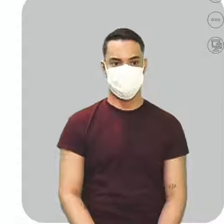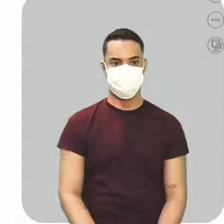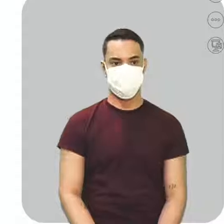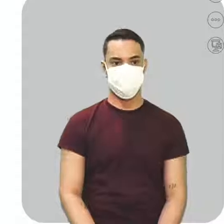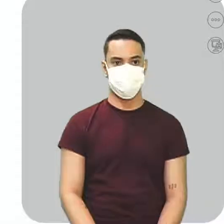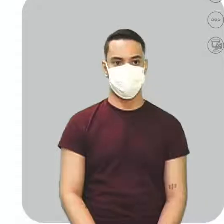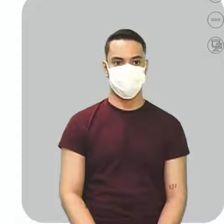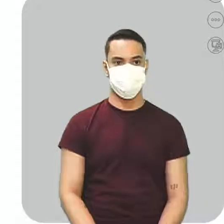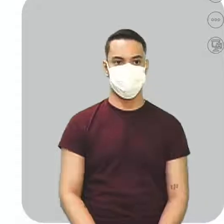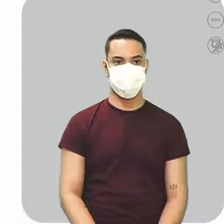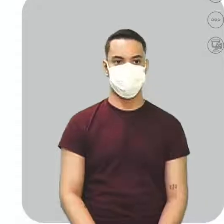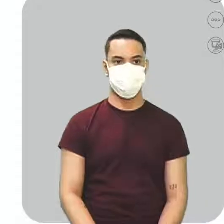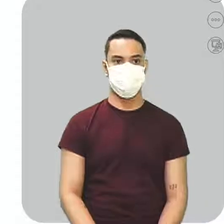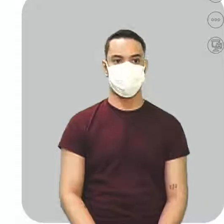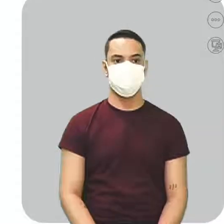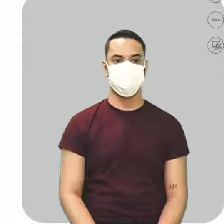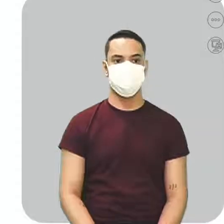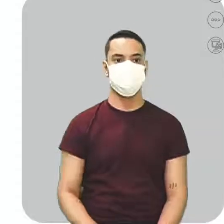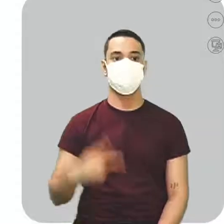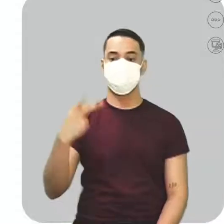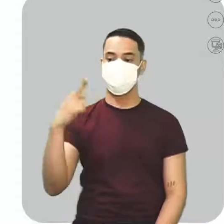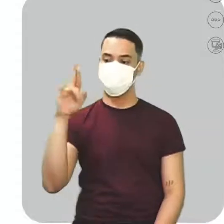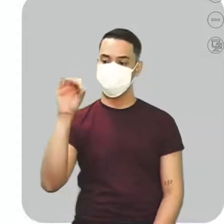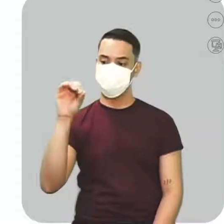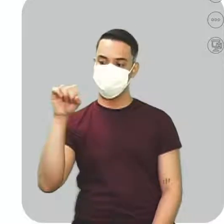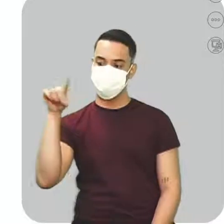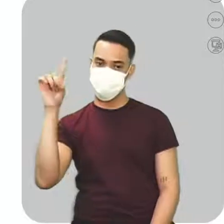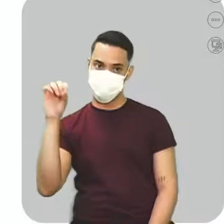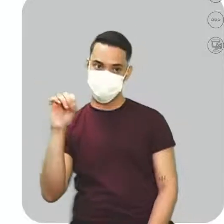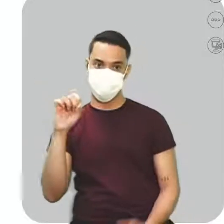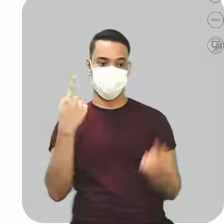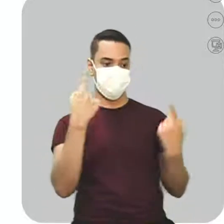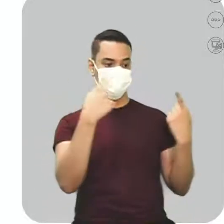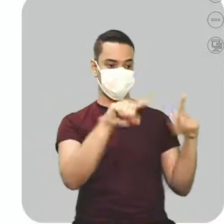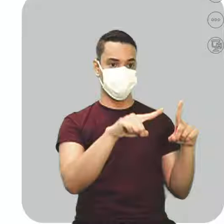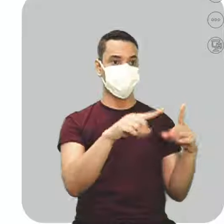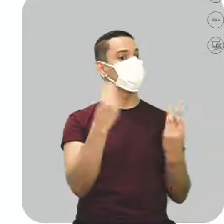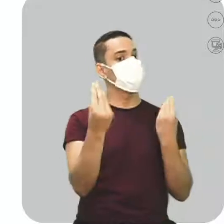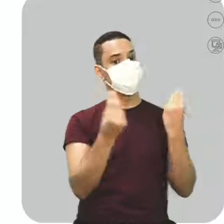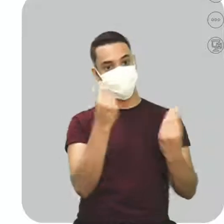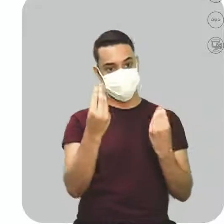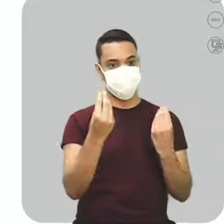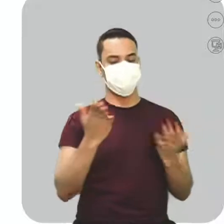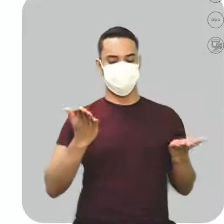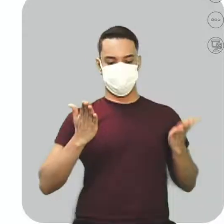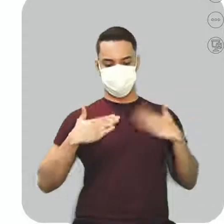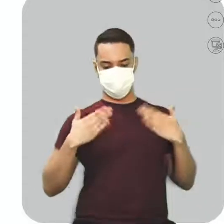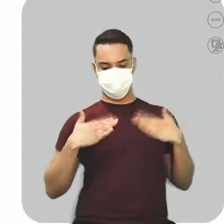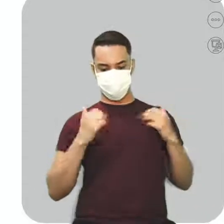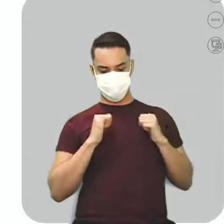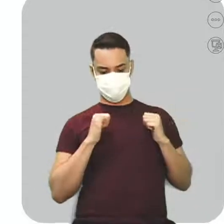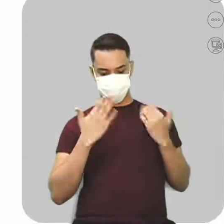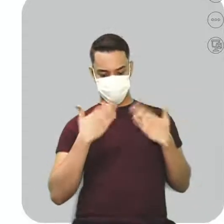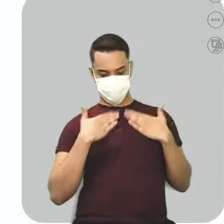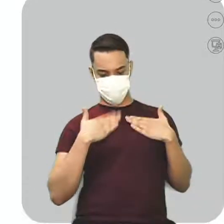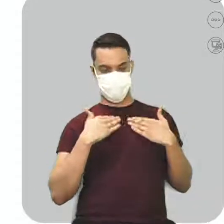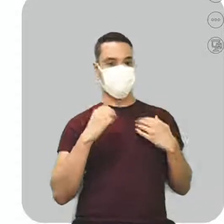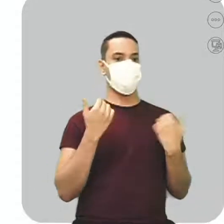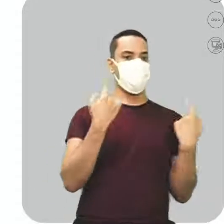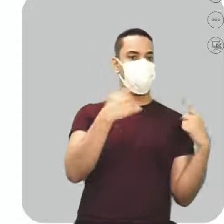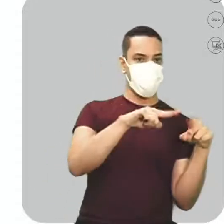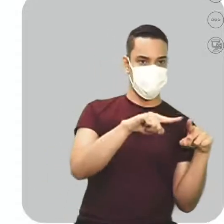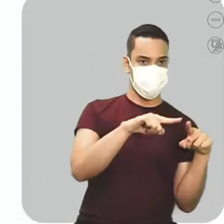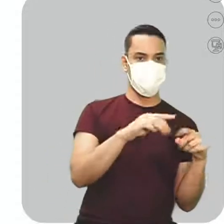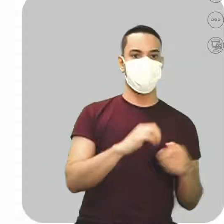Prós e contras, né? Quando que eu vou usar assim argumento prós e contras?